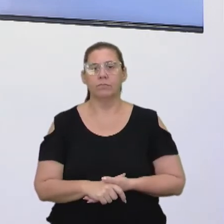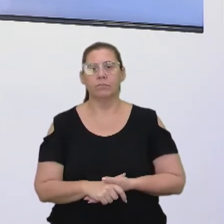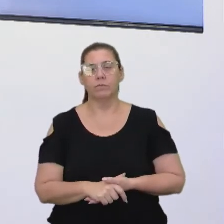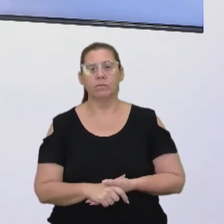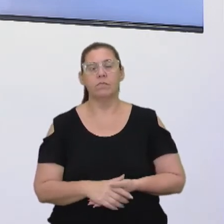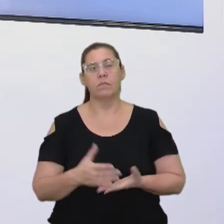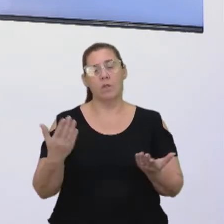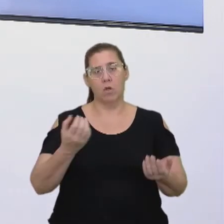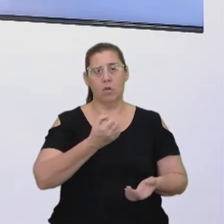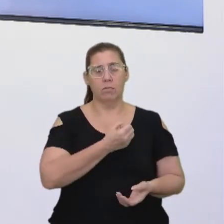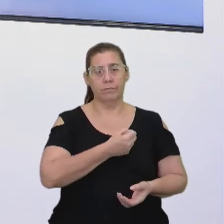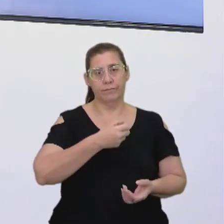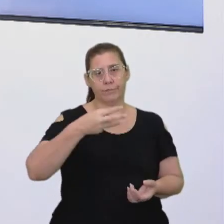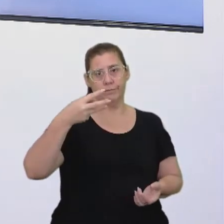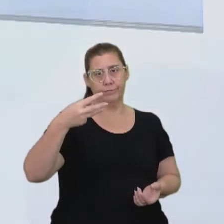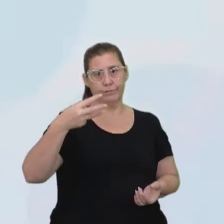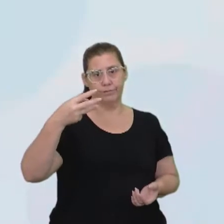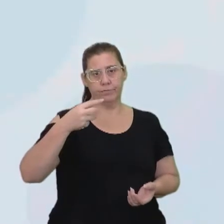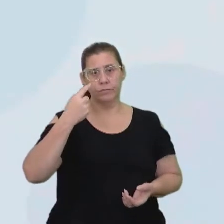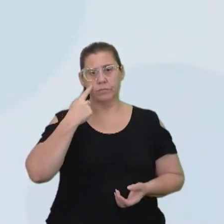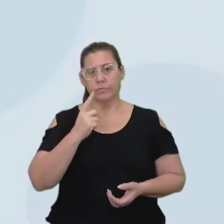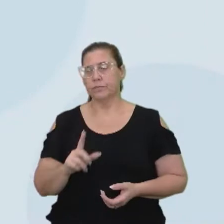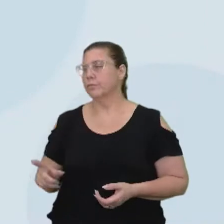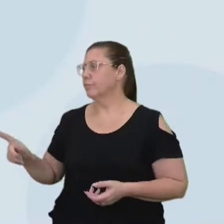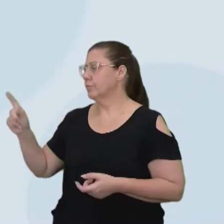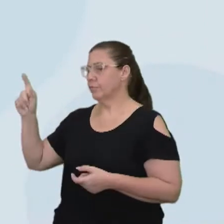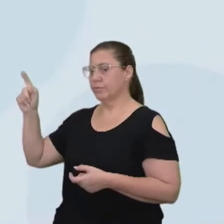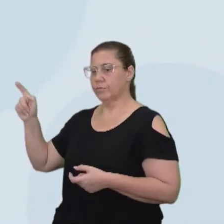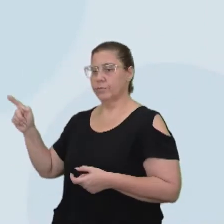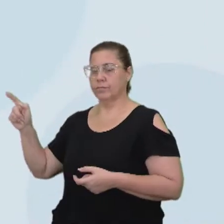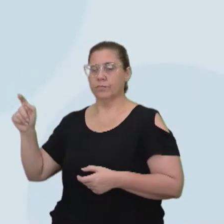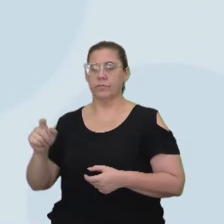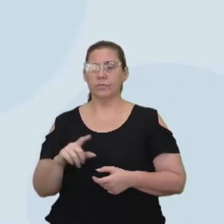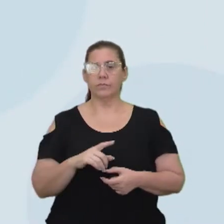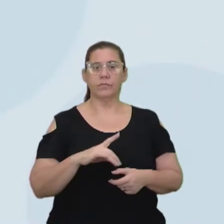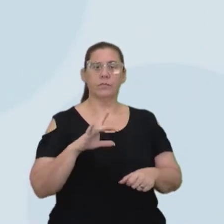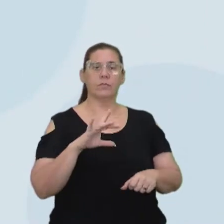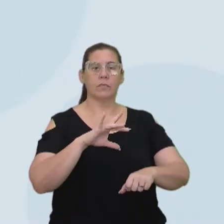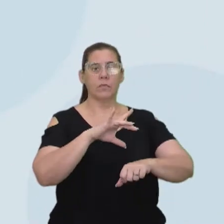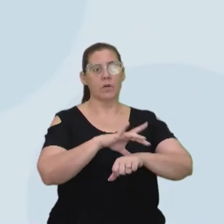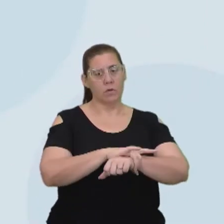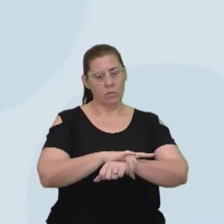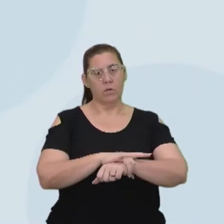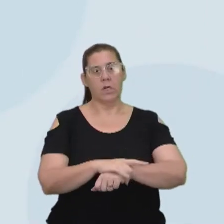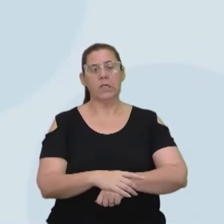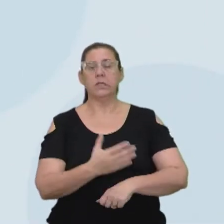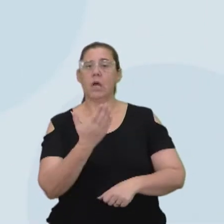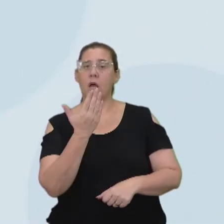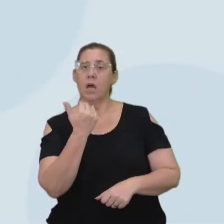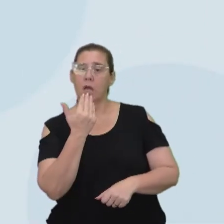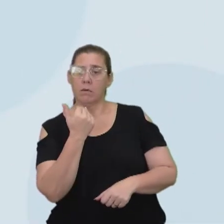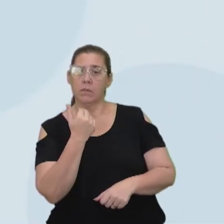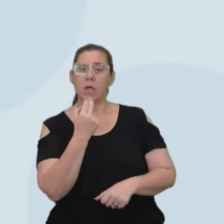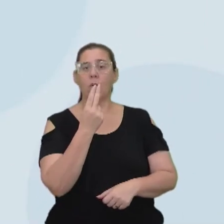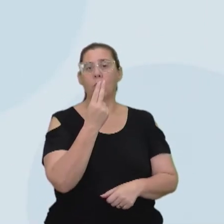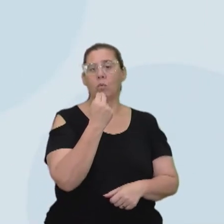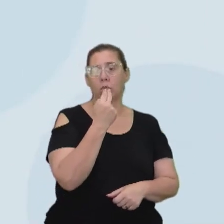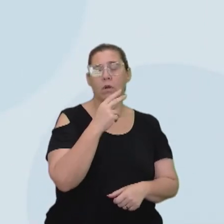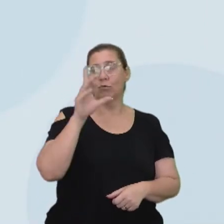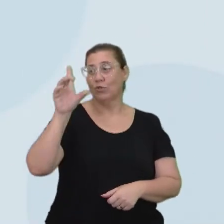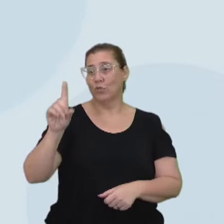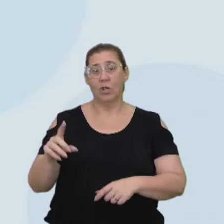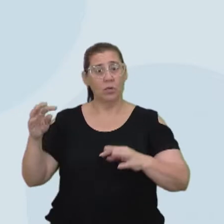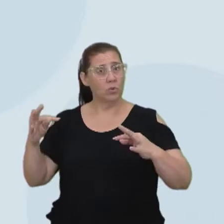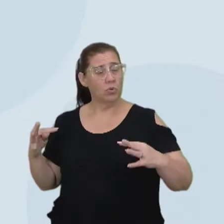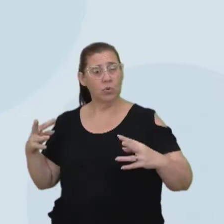então, para o artigo 3º, que fala que a segurança alimentar e nutricional consiste na realização do direito de todos